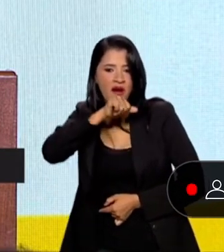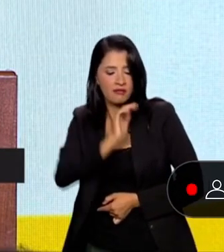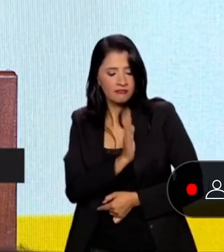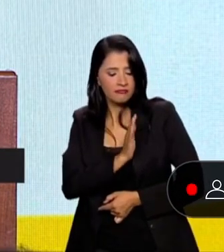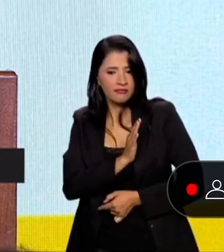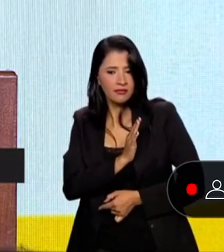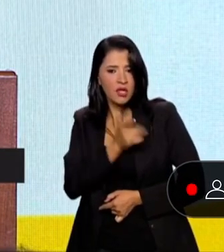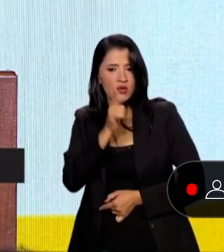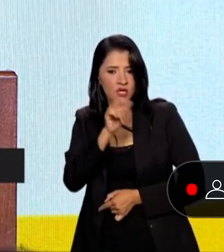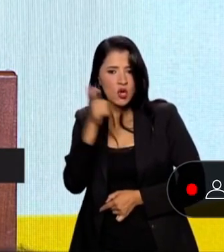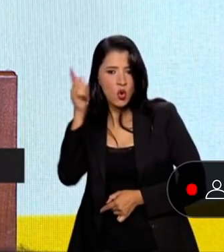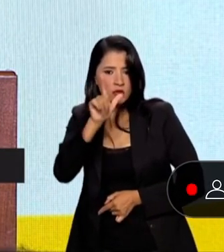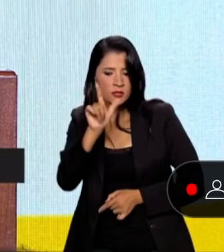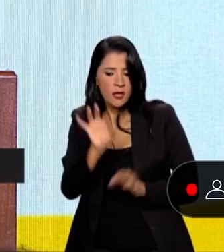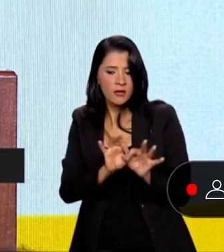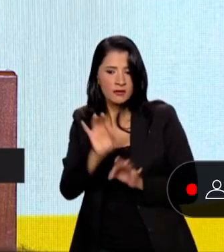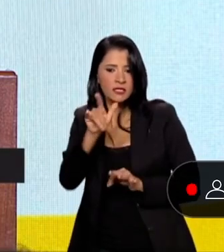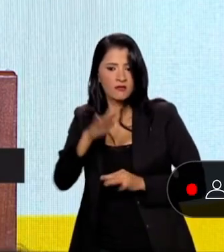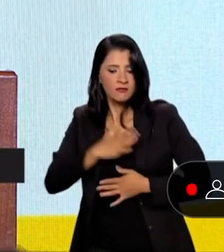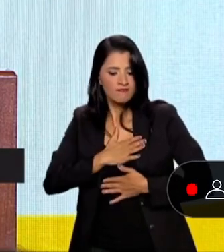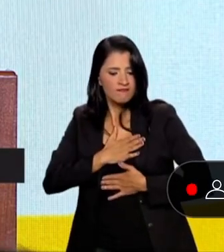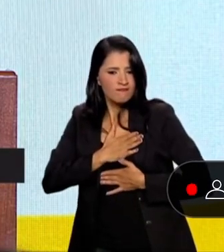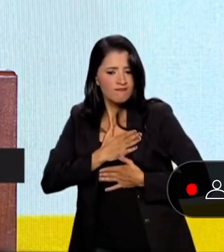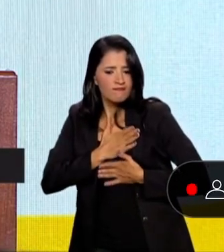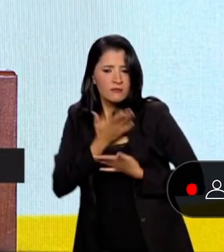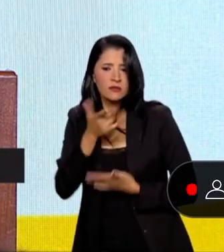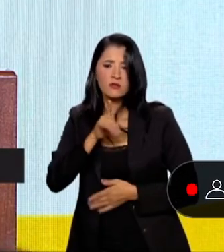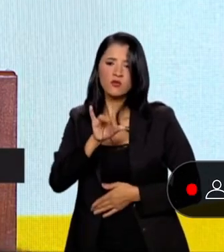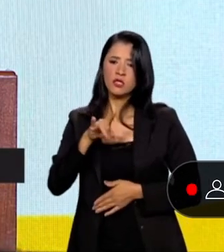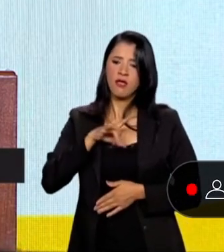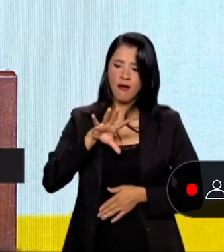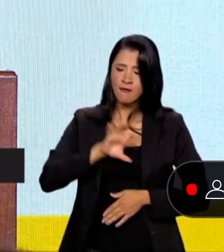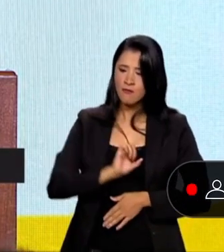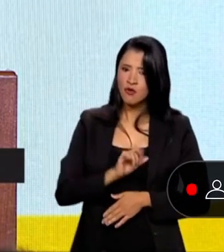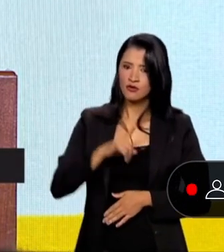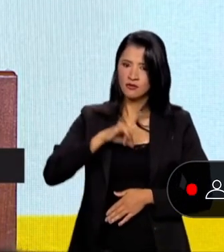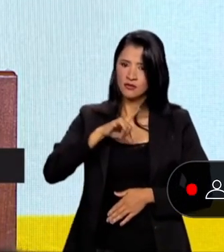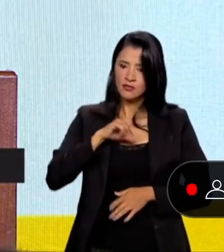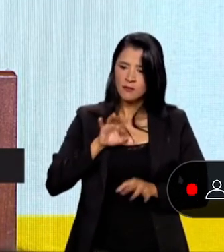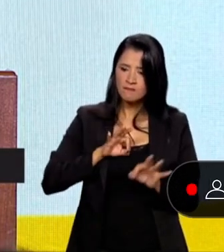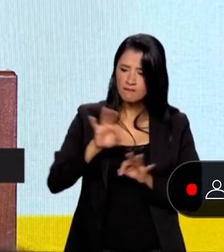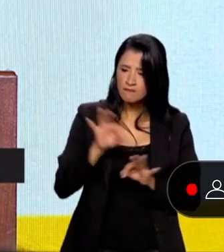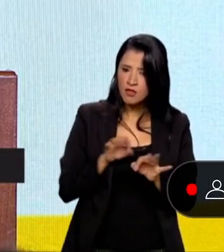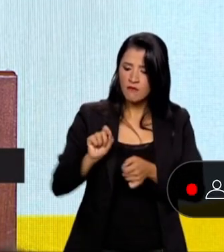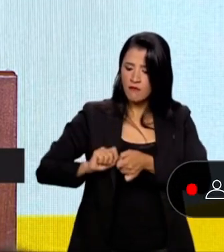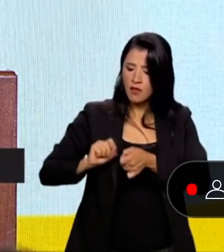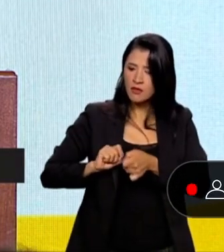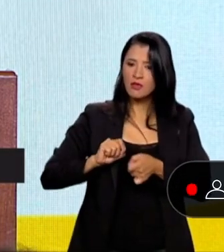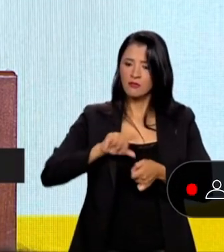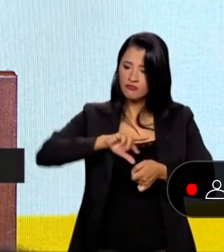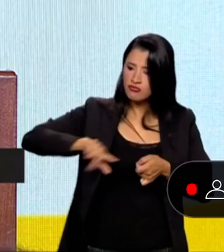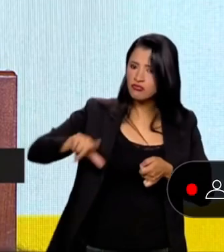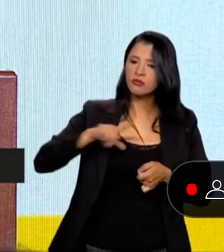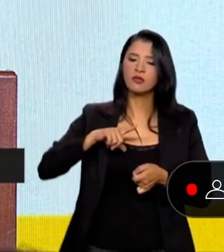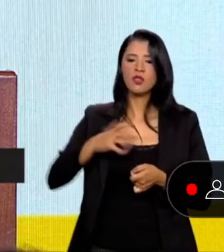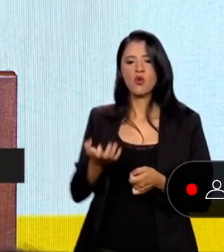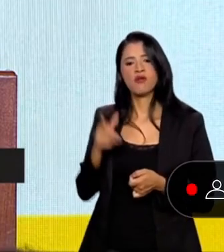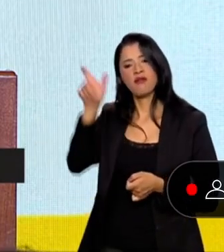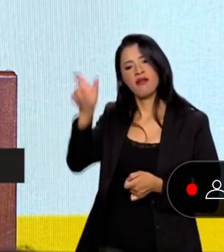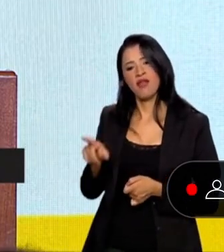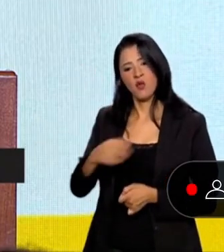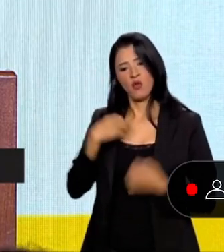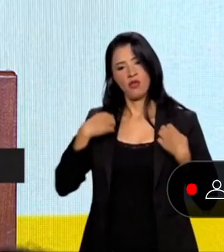Você só governa se você tiver paixão, se você tiver amor, se você fazer as coisas. E eu quero que a Anísia